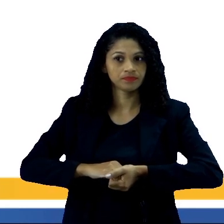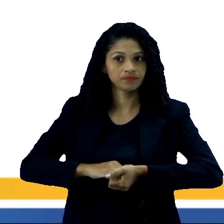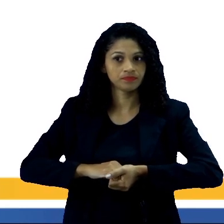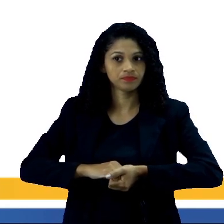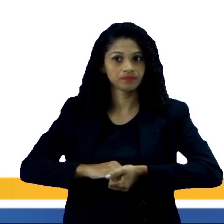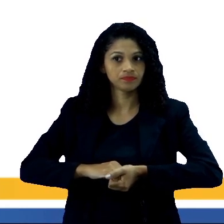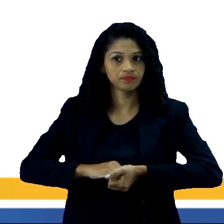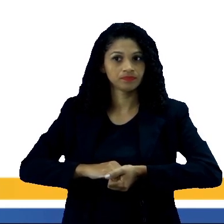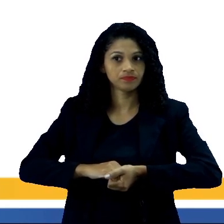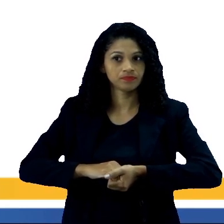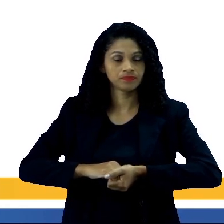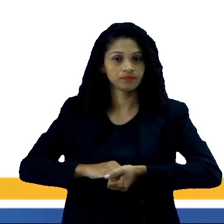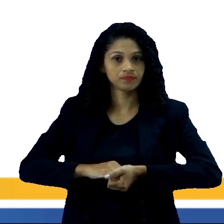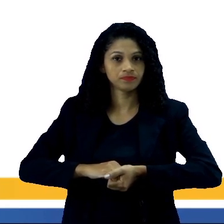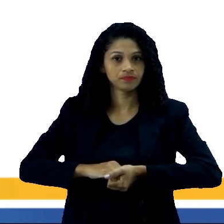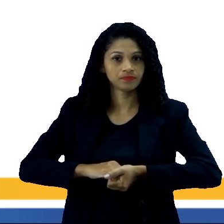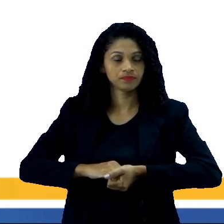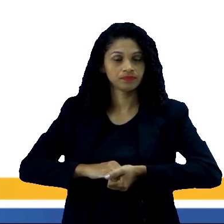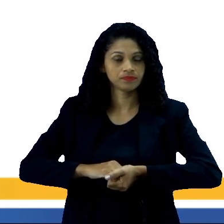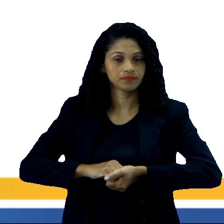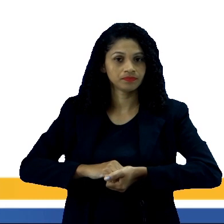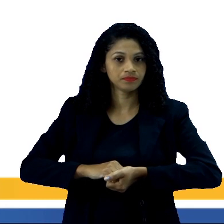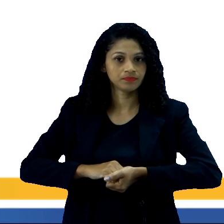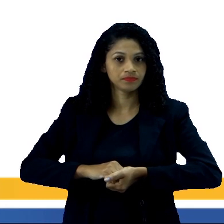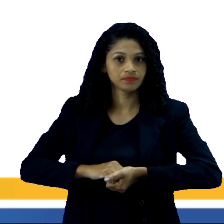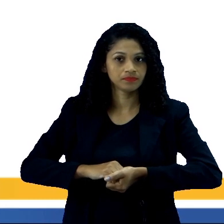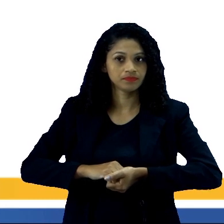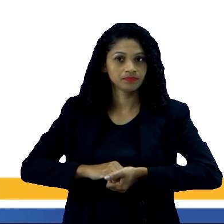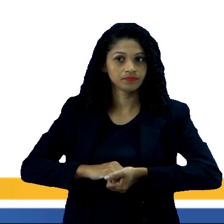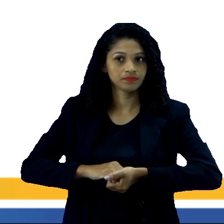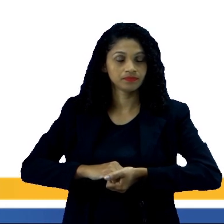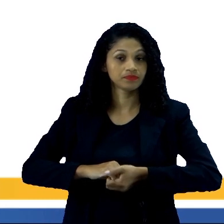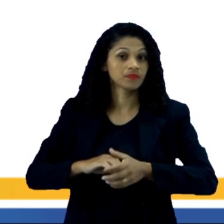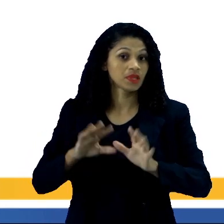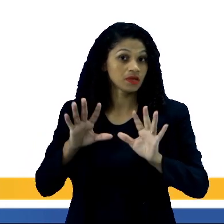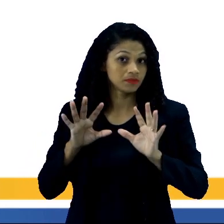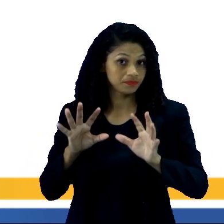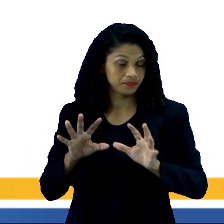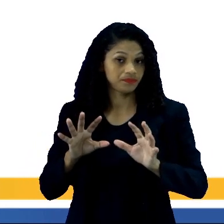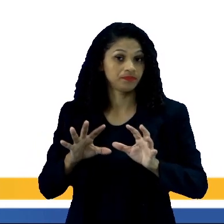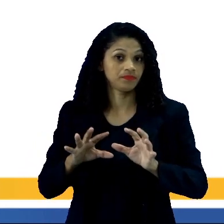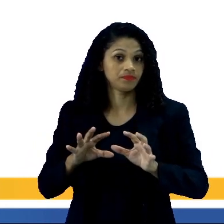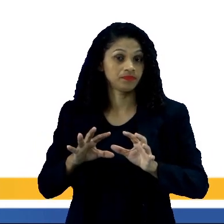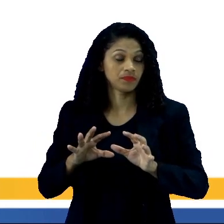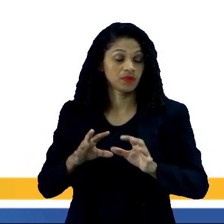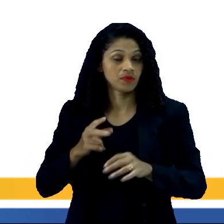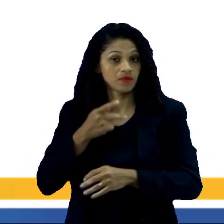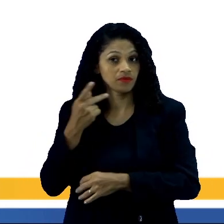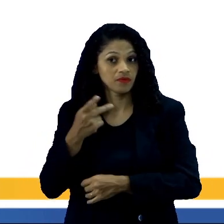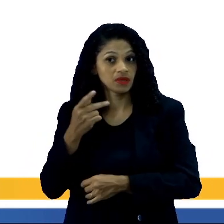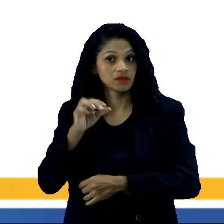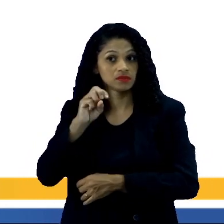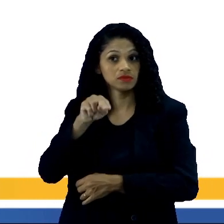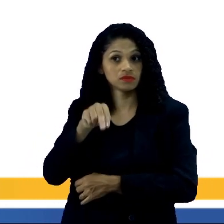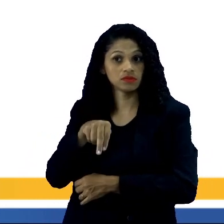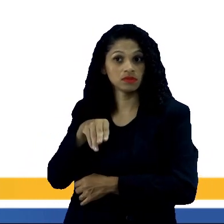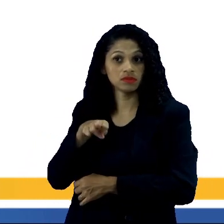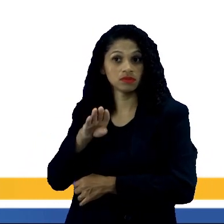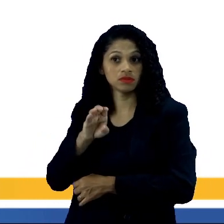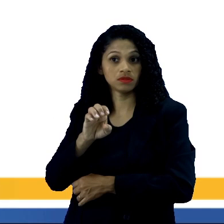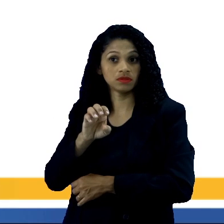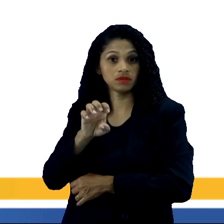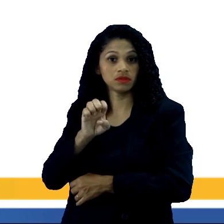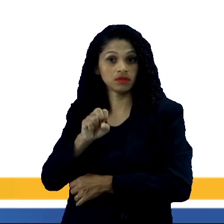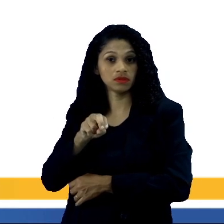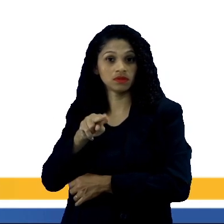para a utilização pelos neurônios a qualquer momento. Nesse caso, gente, quando falamos dos neurotransmissores,